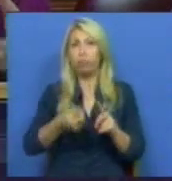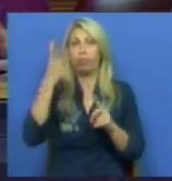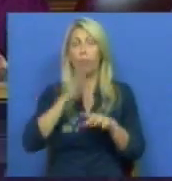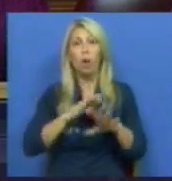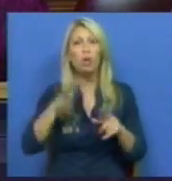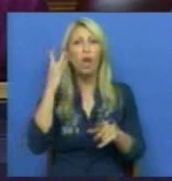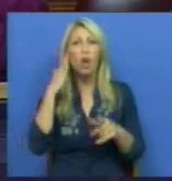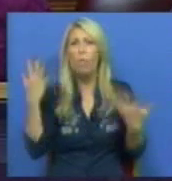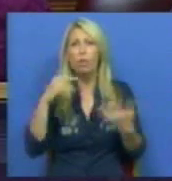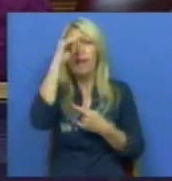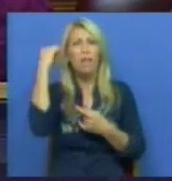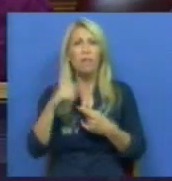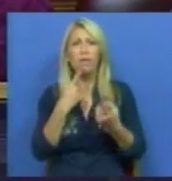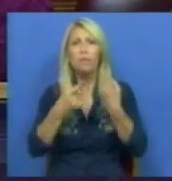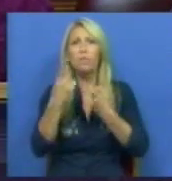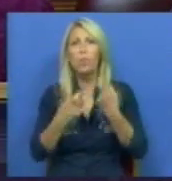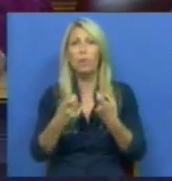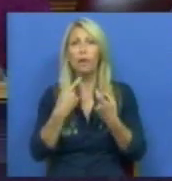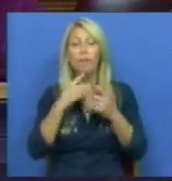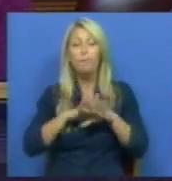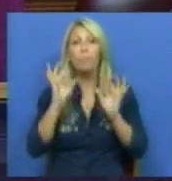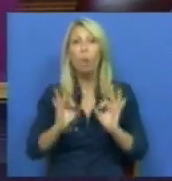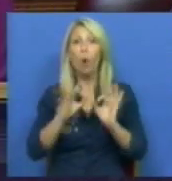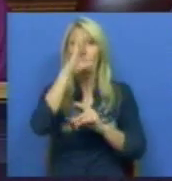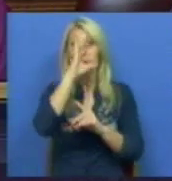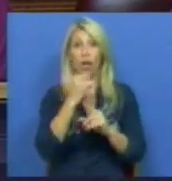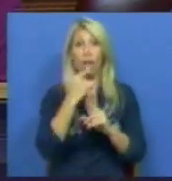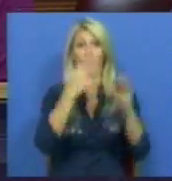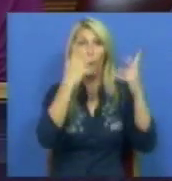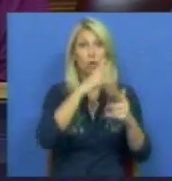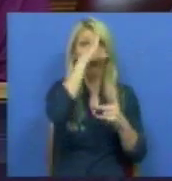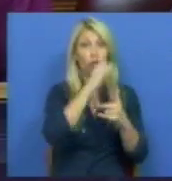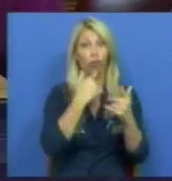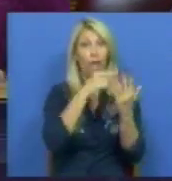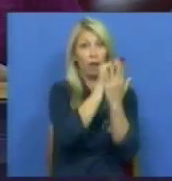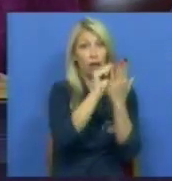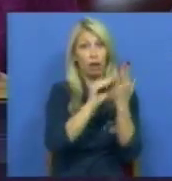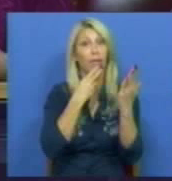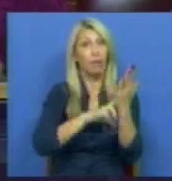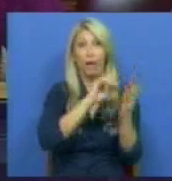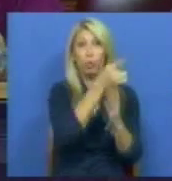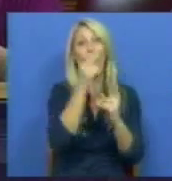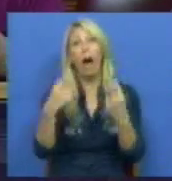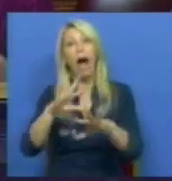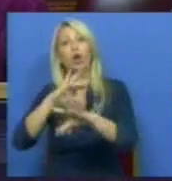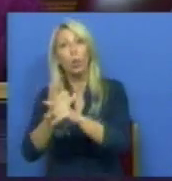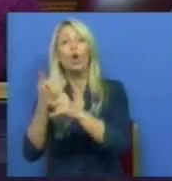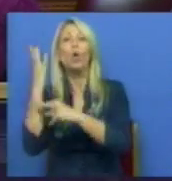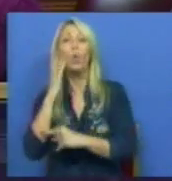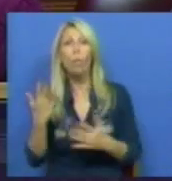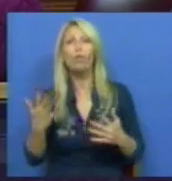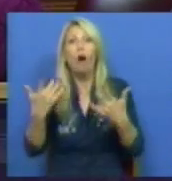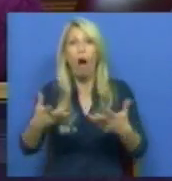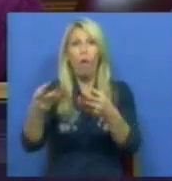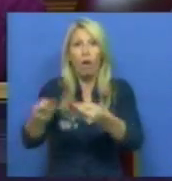difícil colocar questões, porque o próprio Ministério diz que o que está escrito no Orçamento de Estado não é verdade, há, portanto, outros números. Está agora a